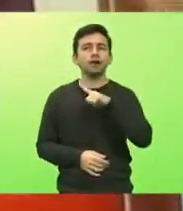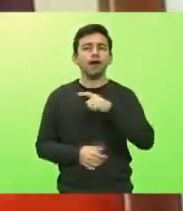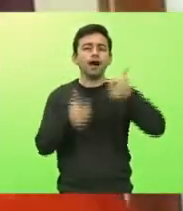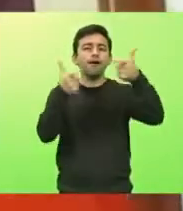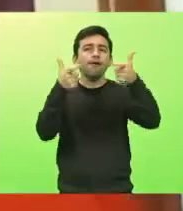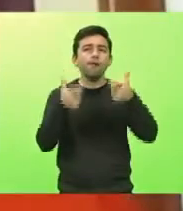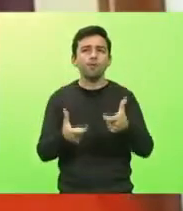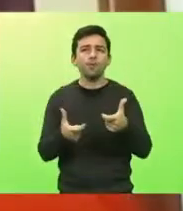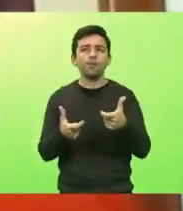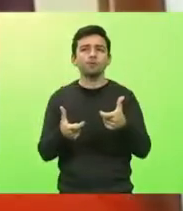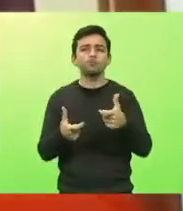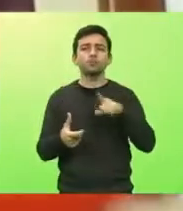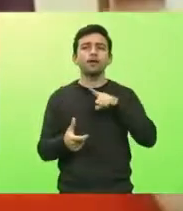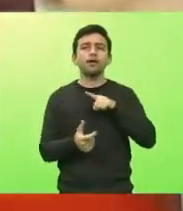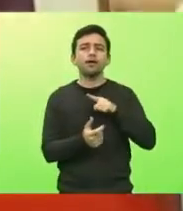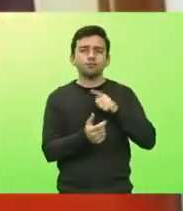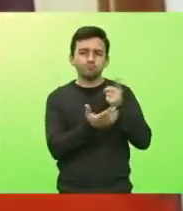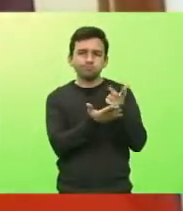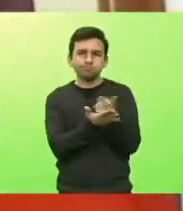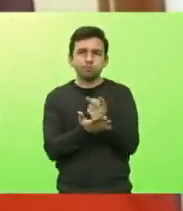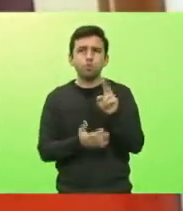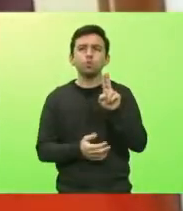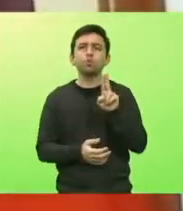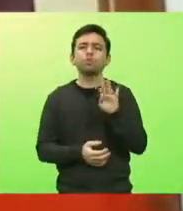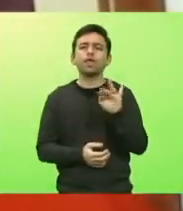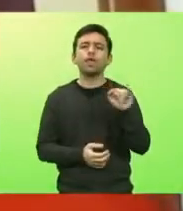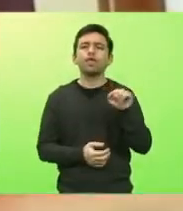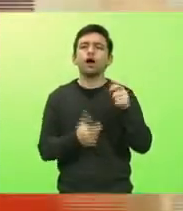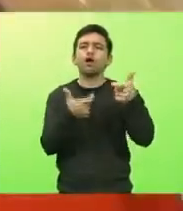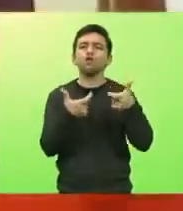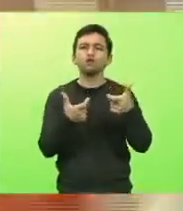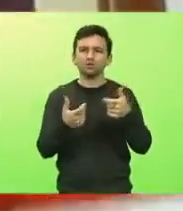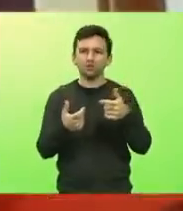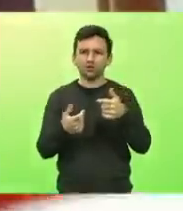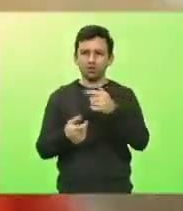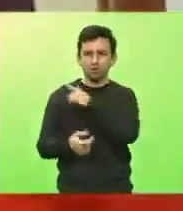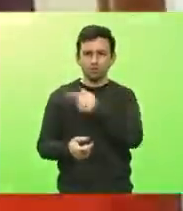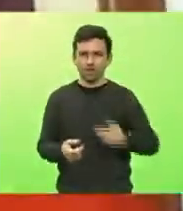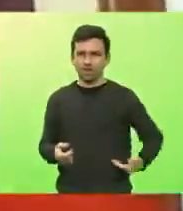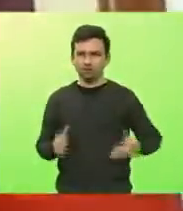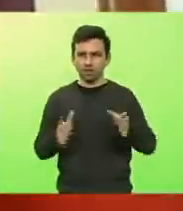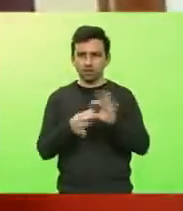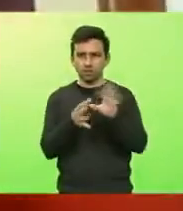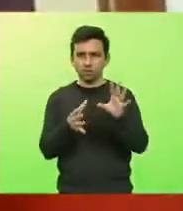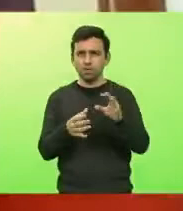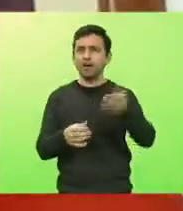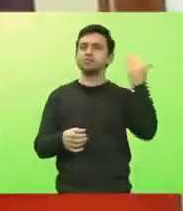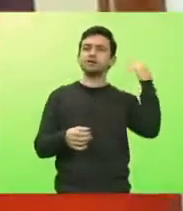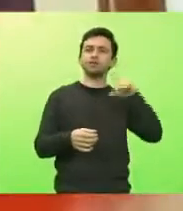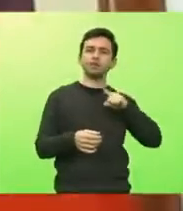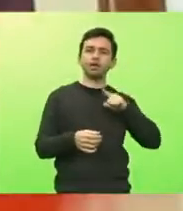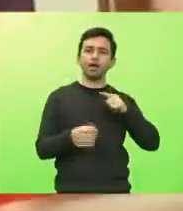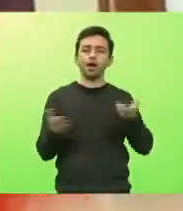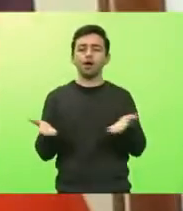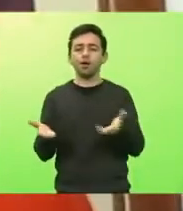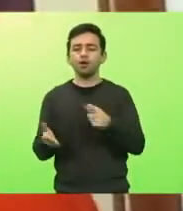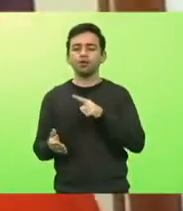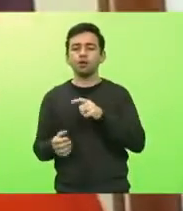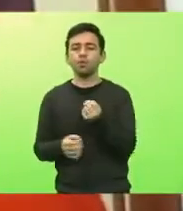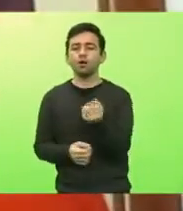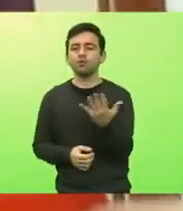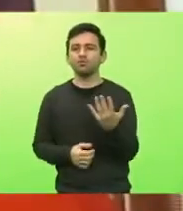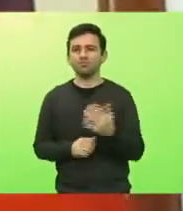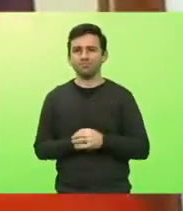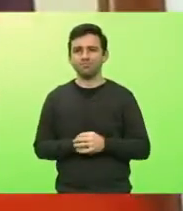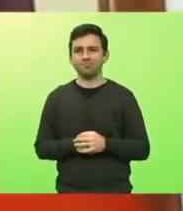leitos estão, se o Estado habilitou, os que tinham antes e o que tem agora. O sul do Estado, por